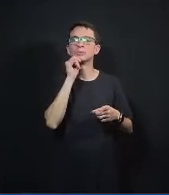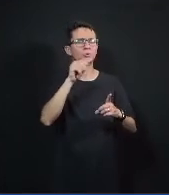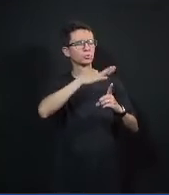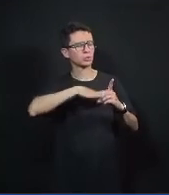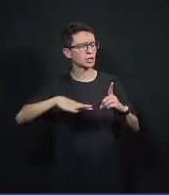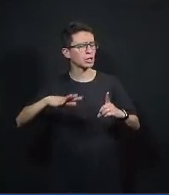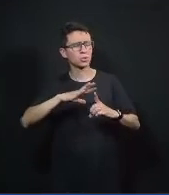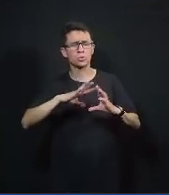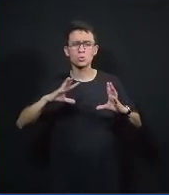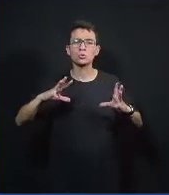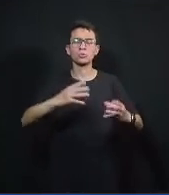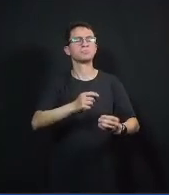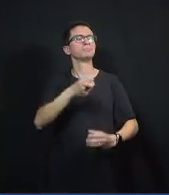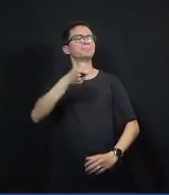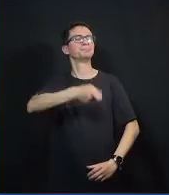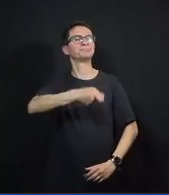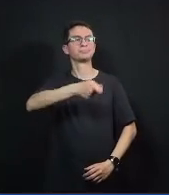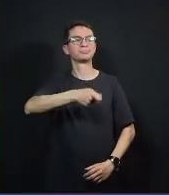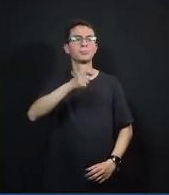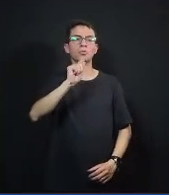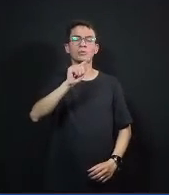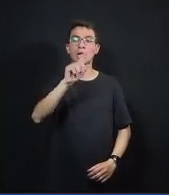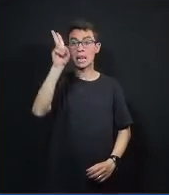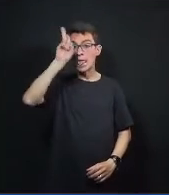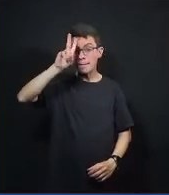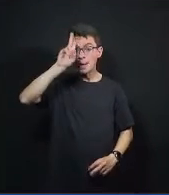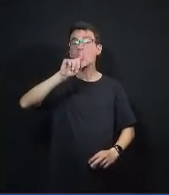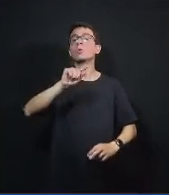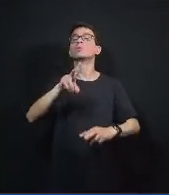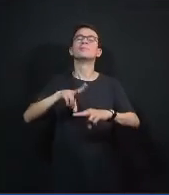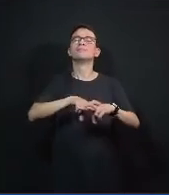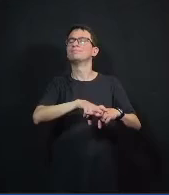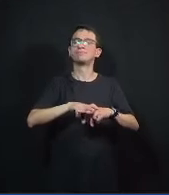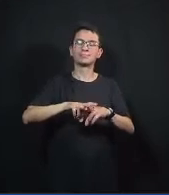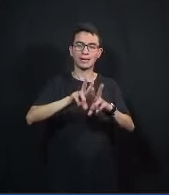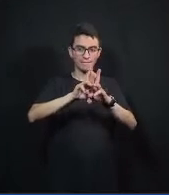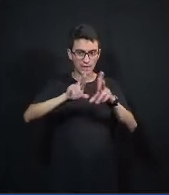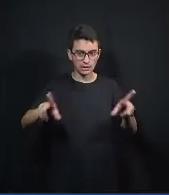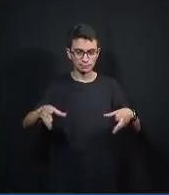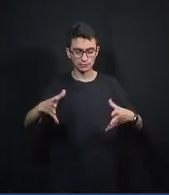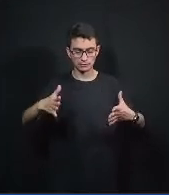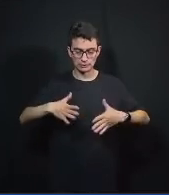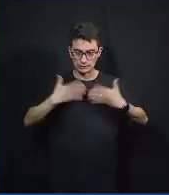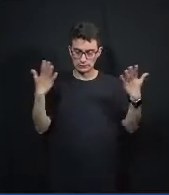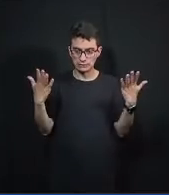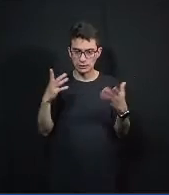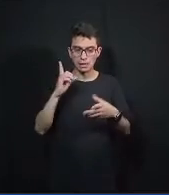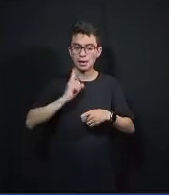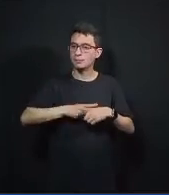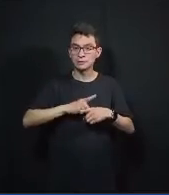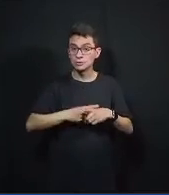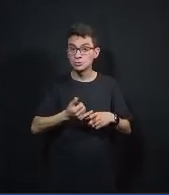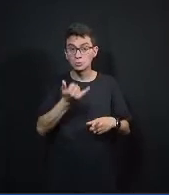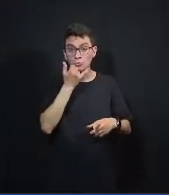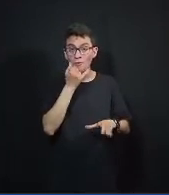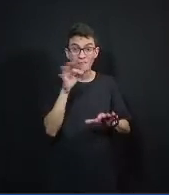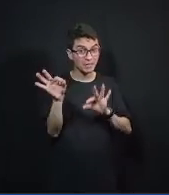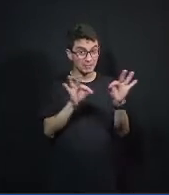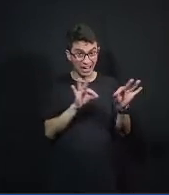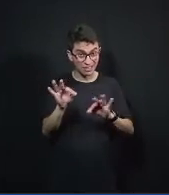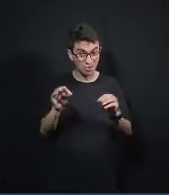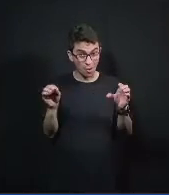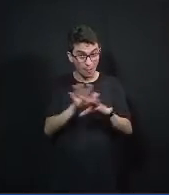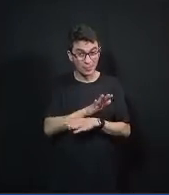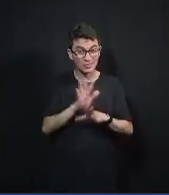e impôs a revisão dos nossos procedimentos de trabalho. E nós não estávamos preparados, de fato, para ter que organizar